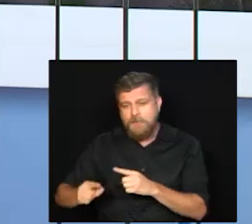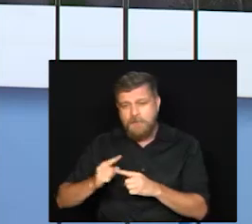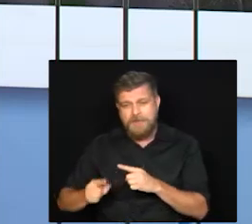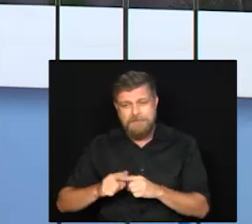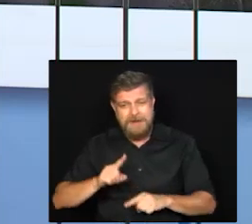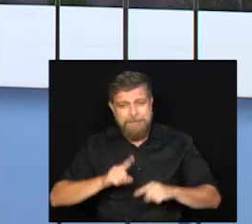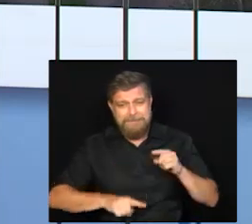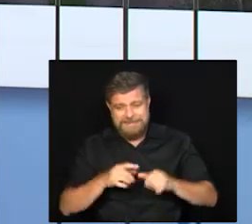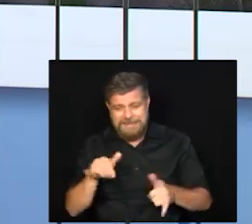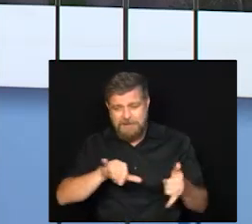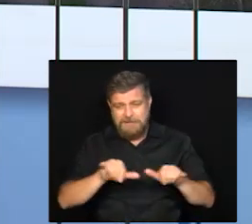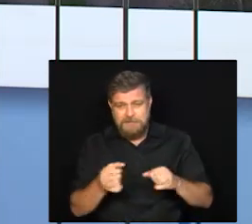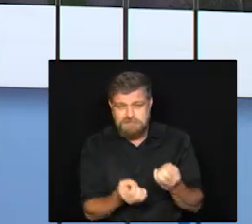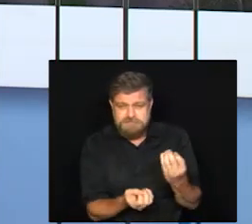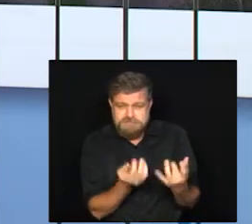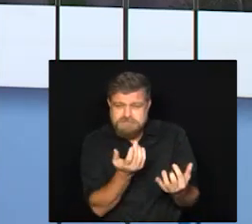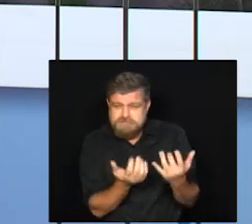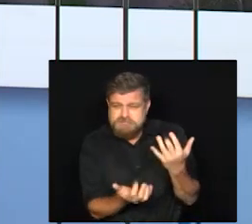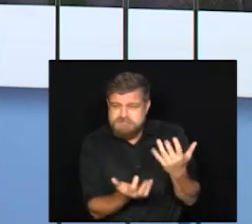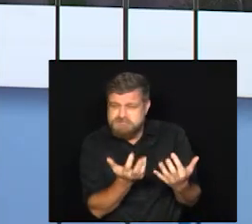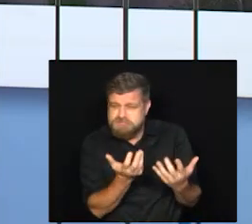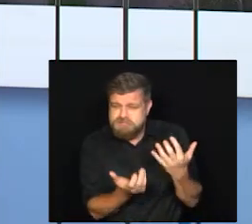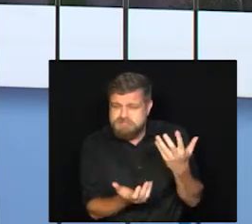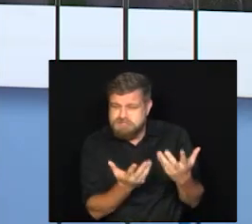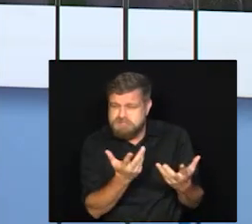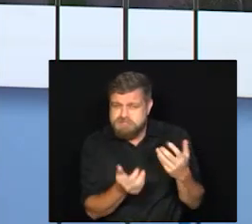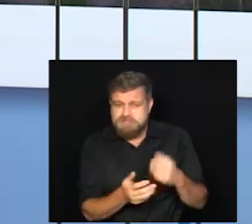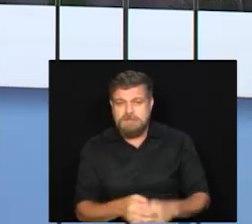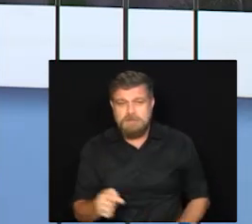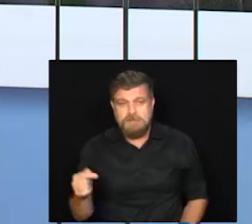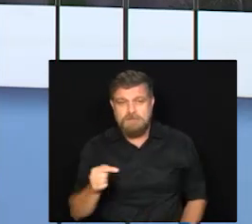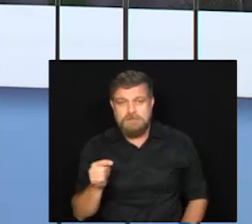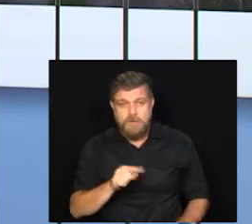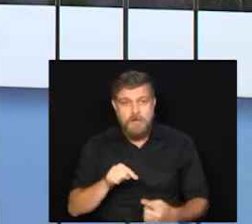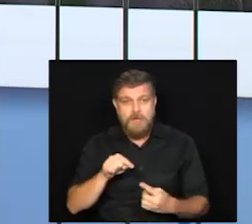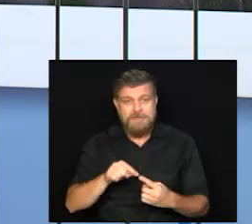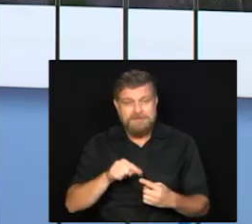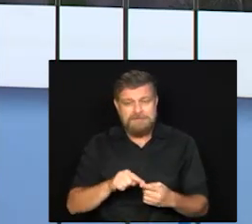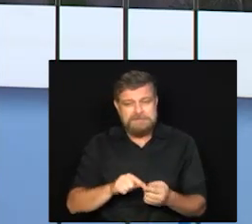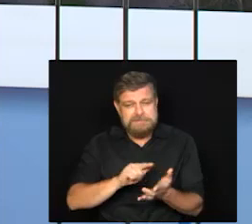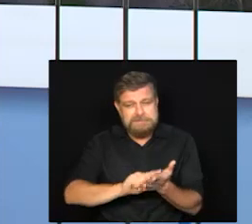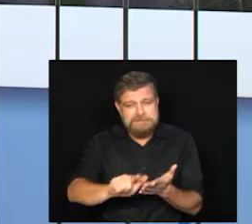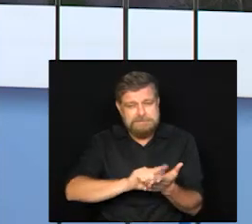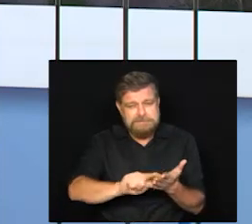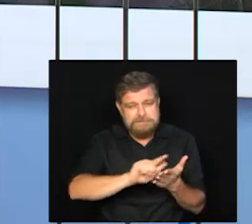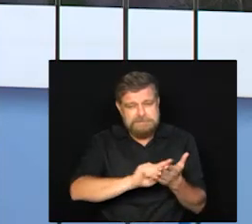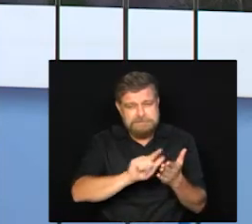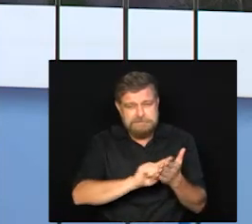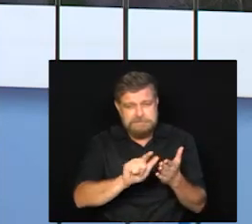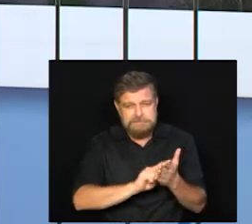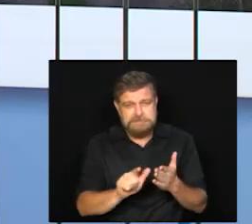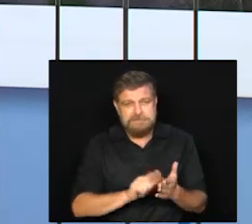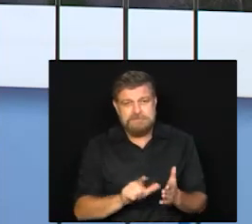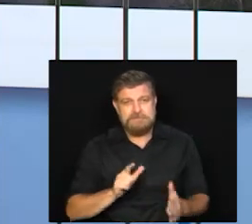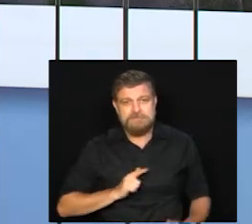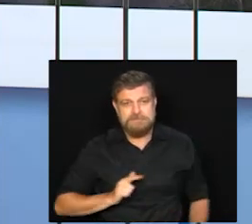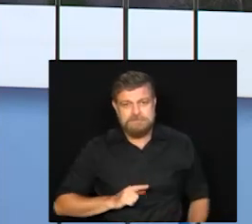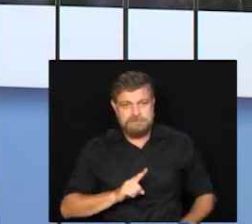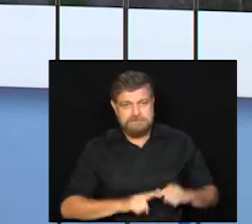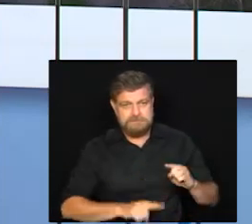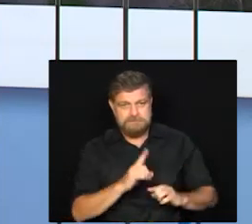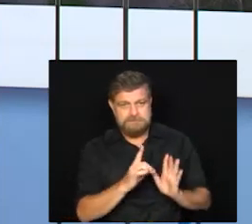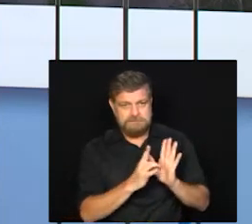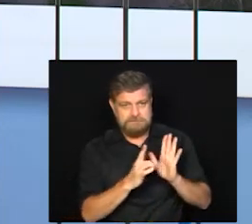químicos inflamáveis, combustíveis ou controlados para impermeabilização ou a blindagem de bens